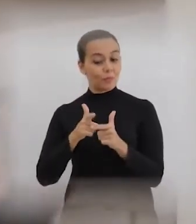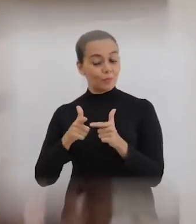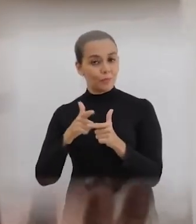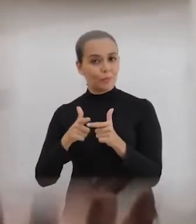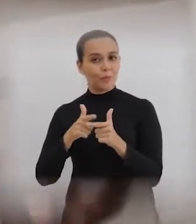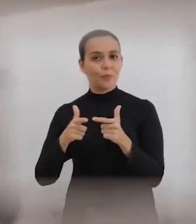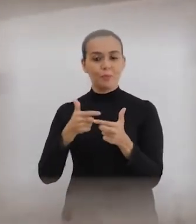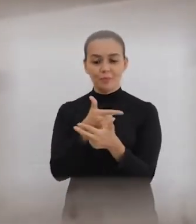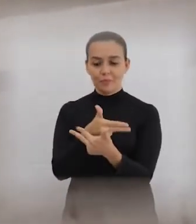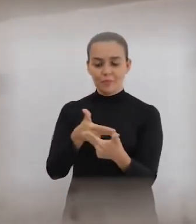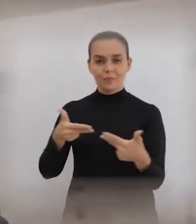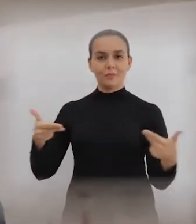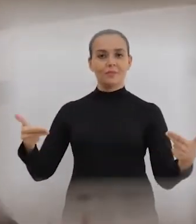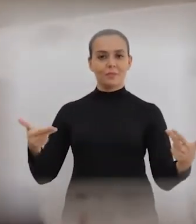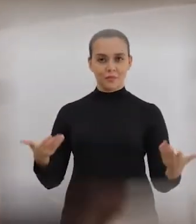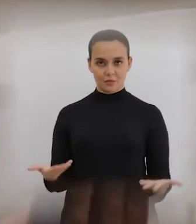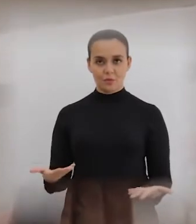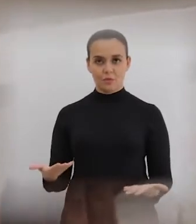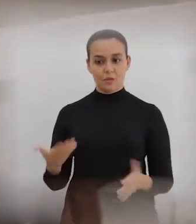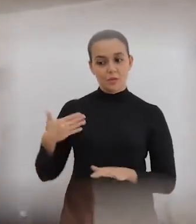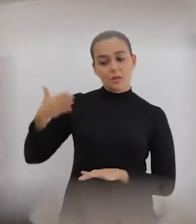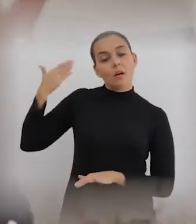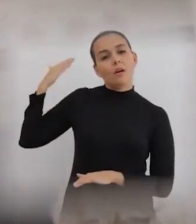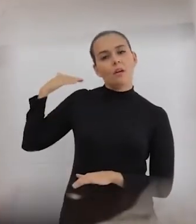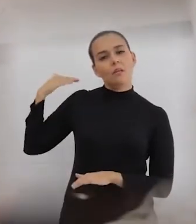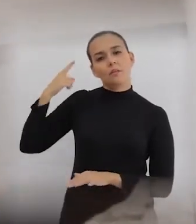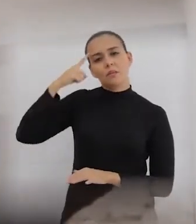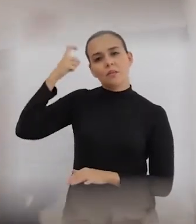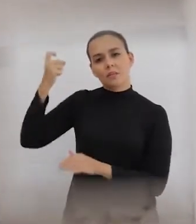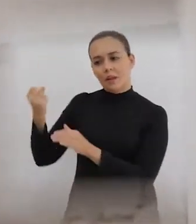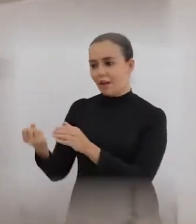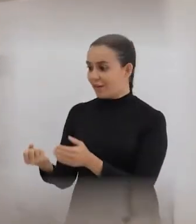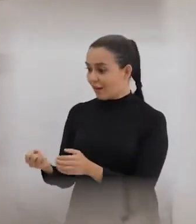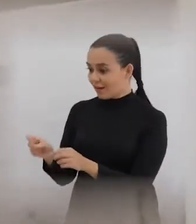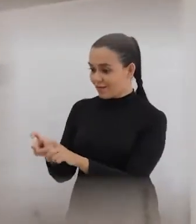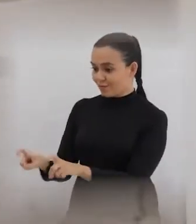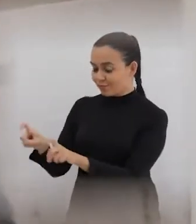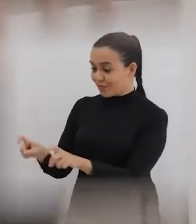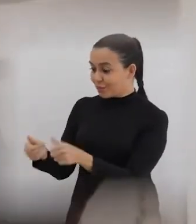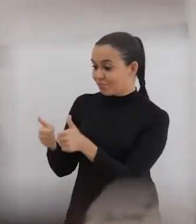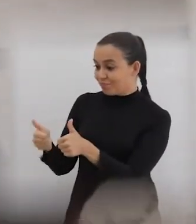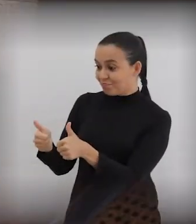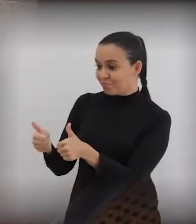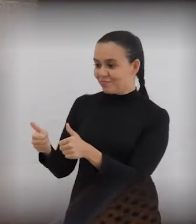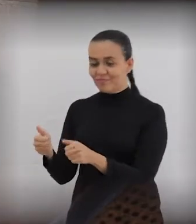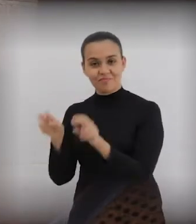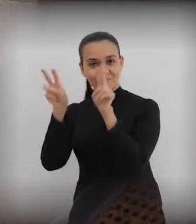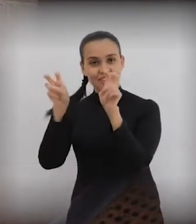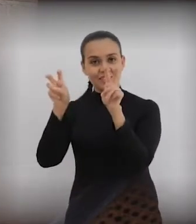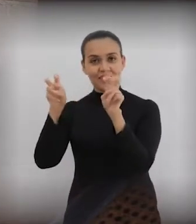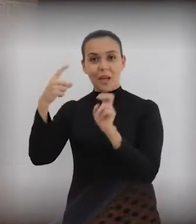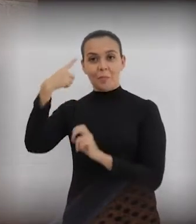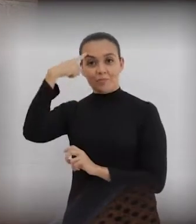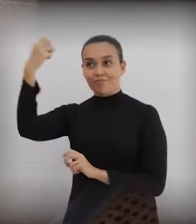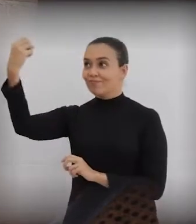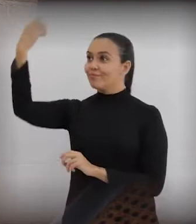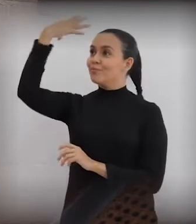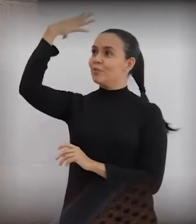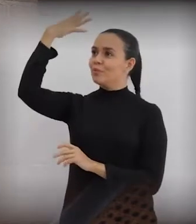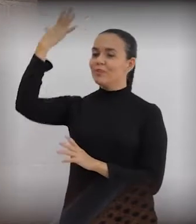já começou a ver aquilo que era para ser, inicialmente, né, uma coisa iluminista, né, para